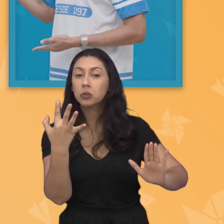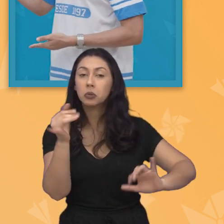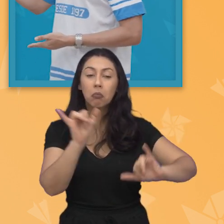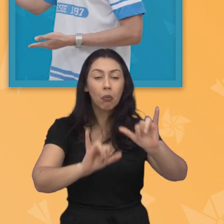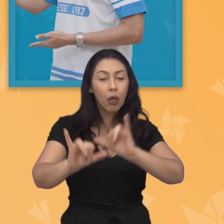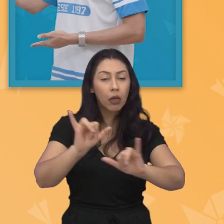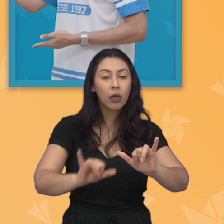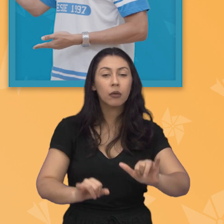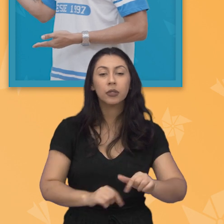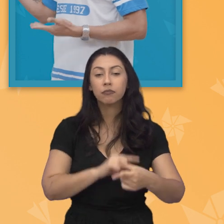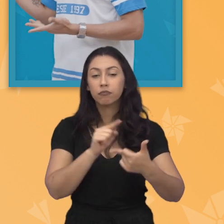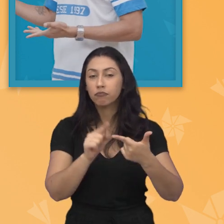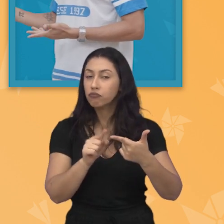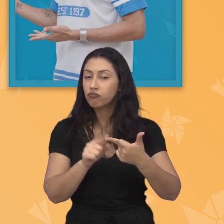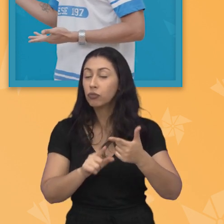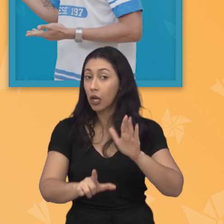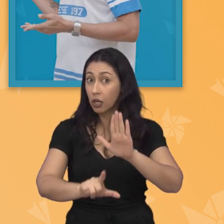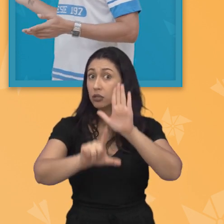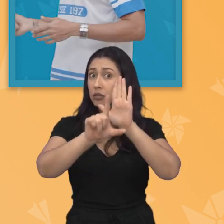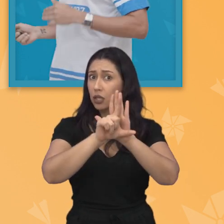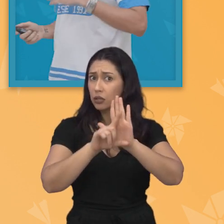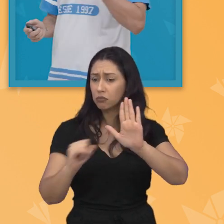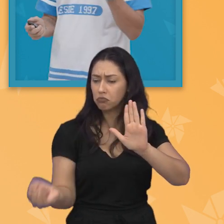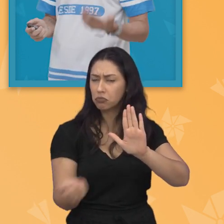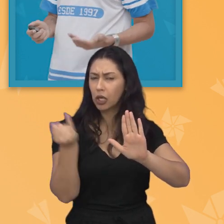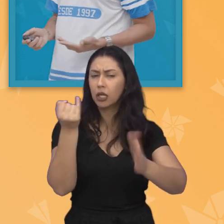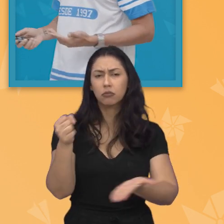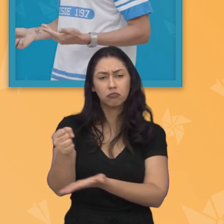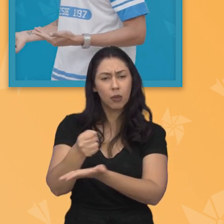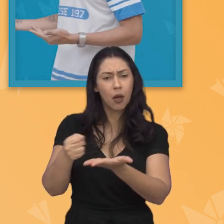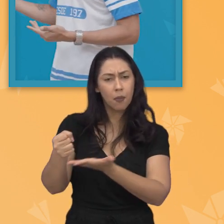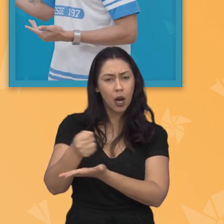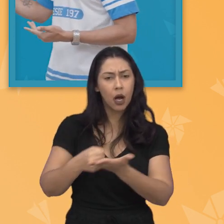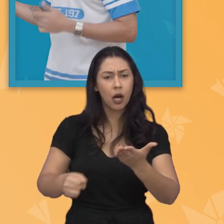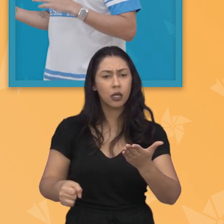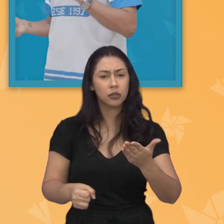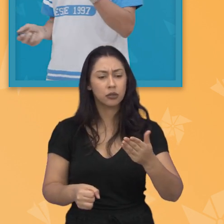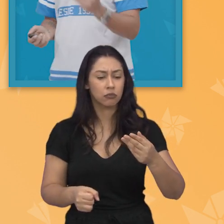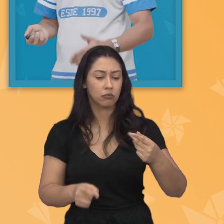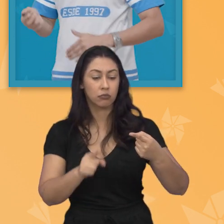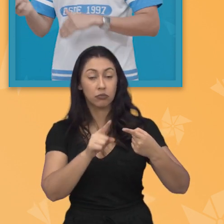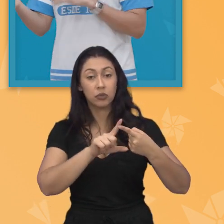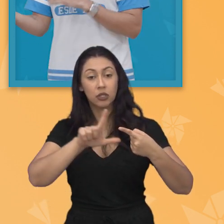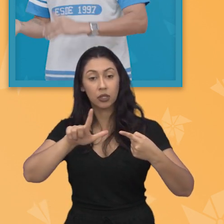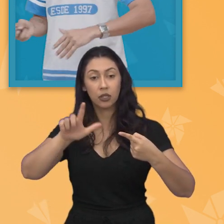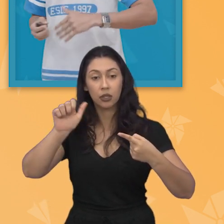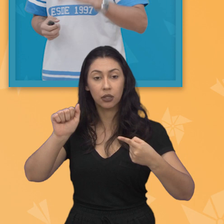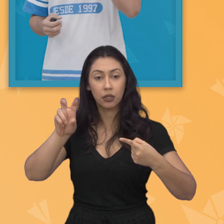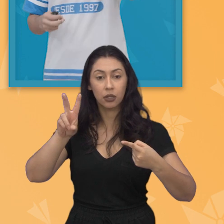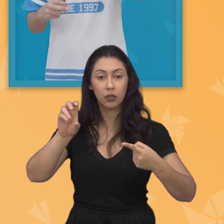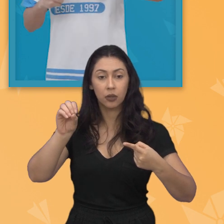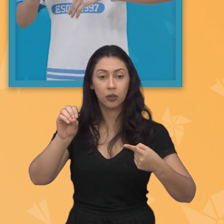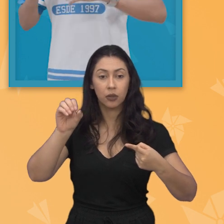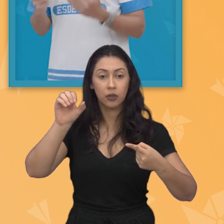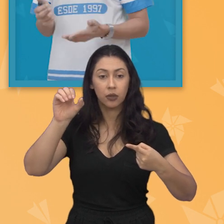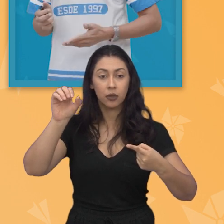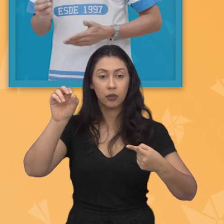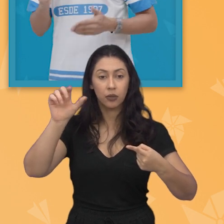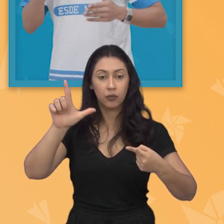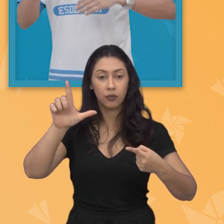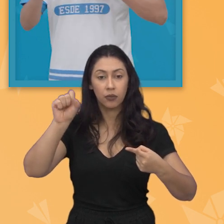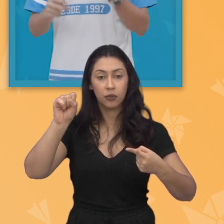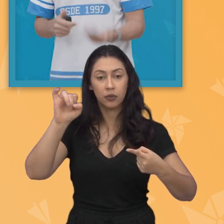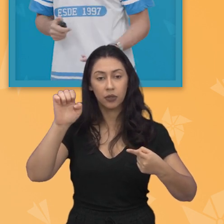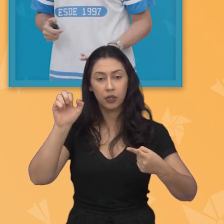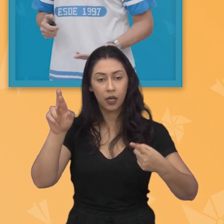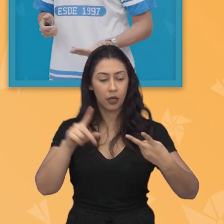reações. As chamadas leis ponderais fundamentam os cálculos estequiométricos, e tem a lei de Lavoisier e a lei de Proust como as mais importantes